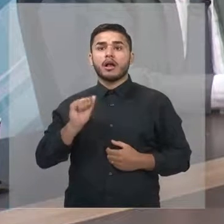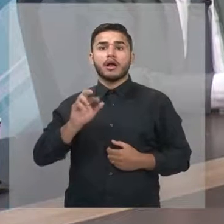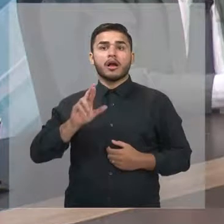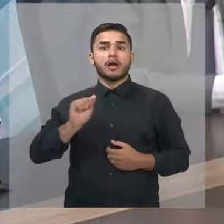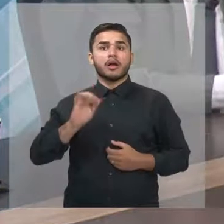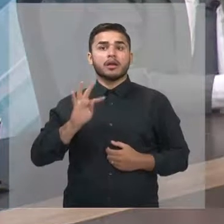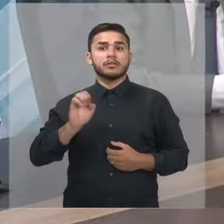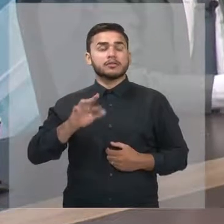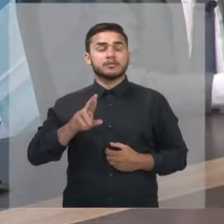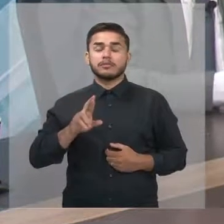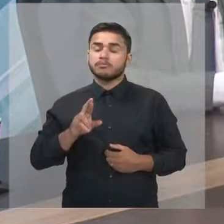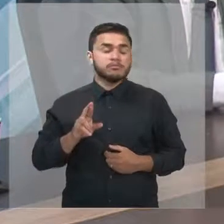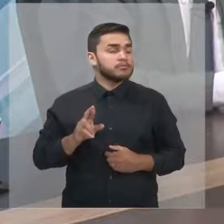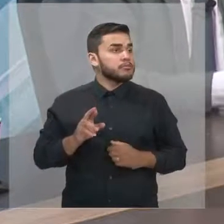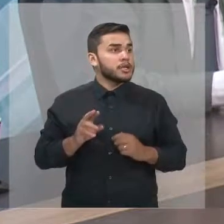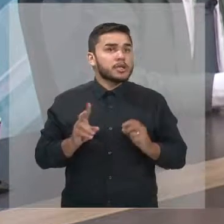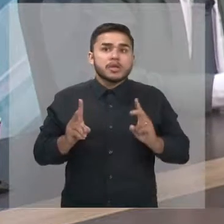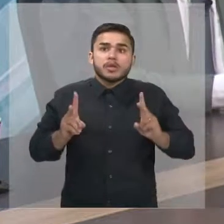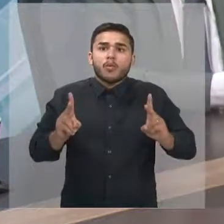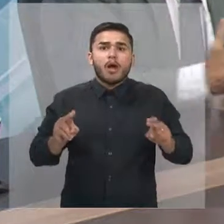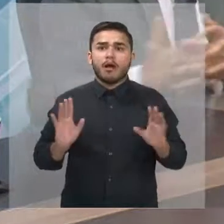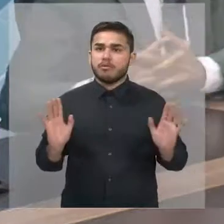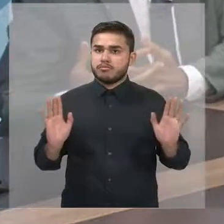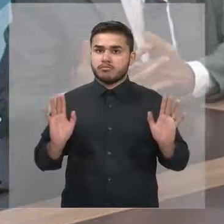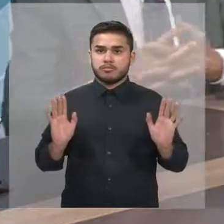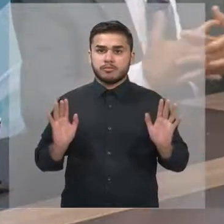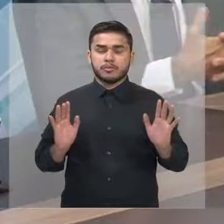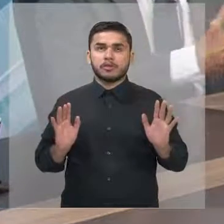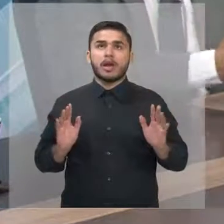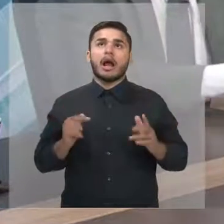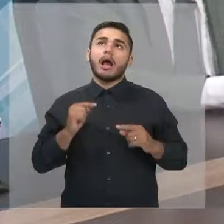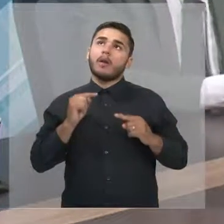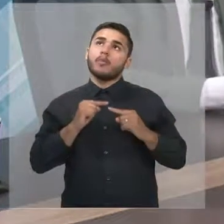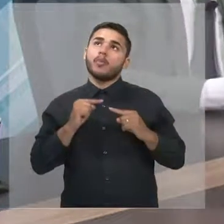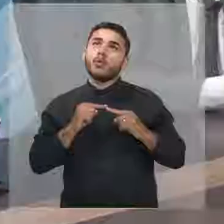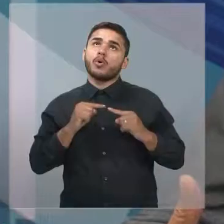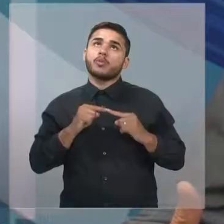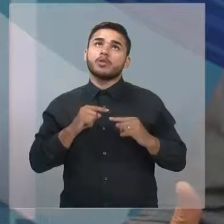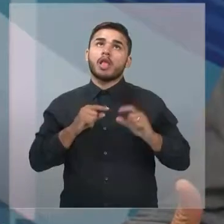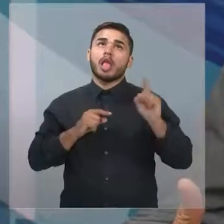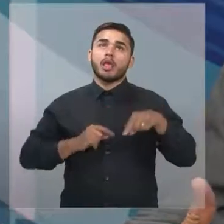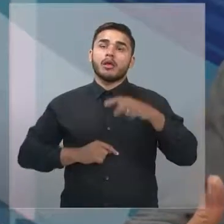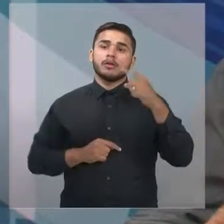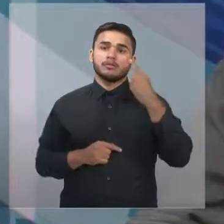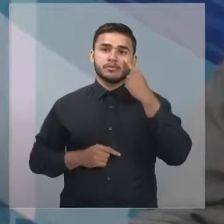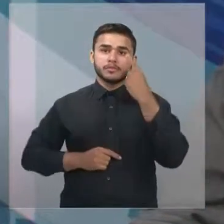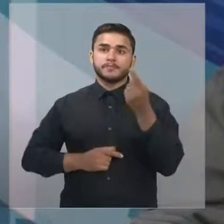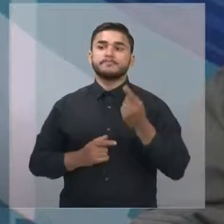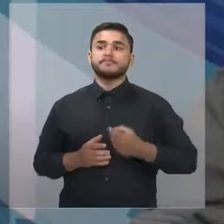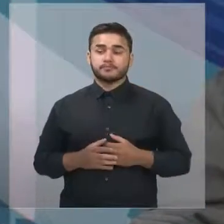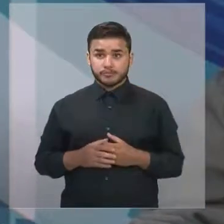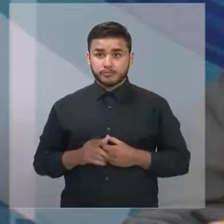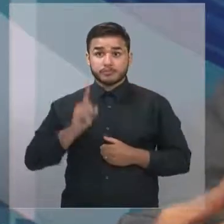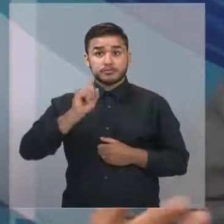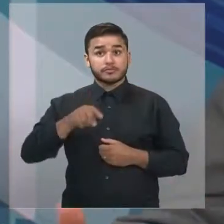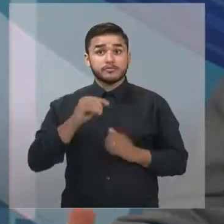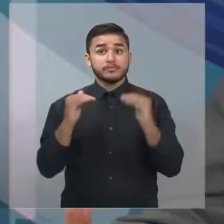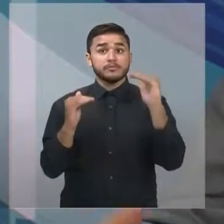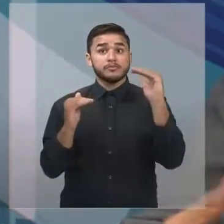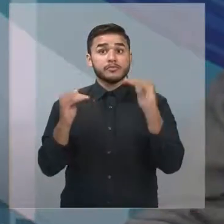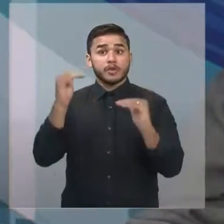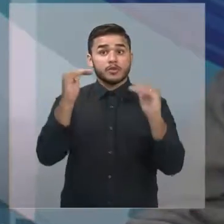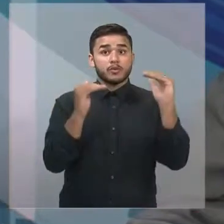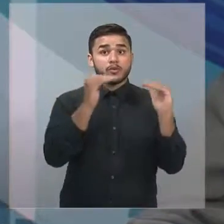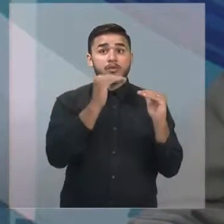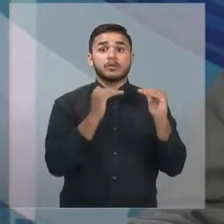gente se debruça sobre esse problema é o do que o amigo Djalma está usando a palavra desigualdade. E eu queria lembrar que uma coisa é